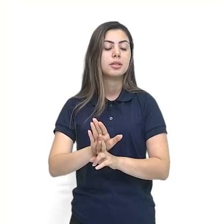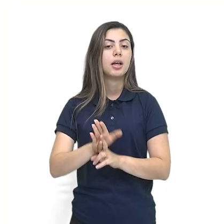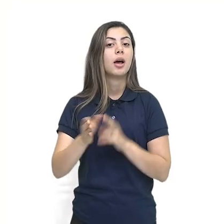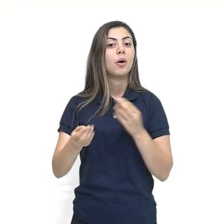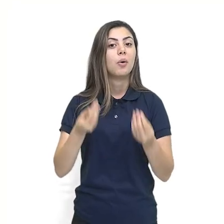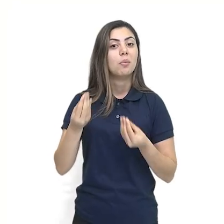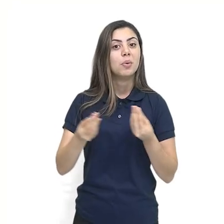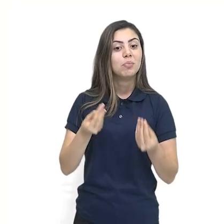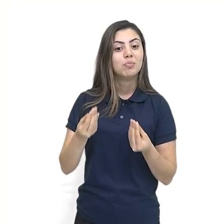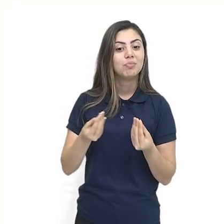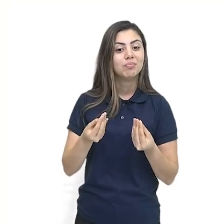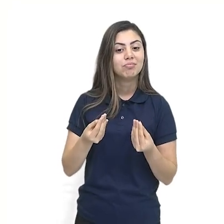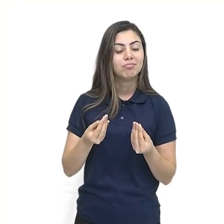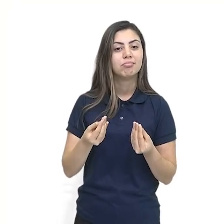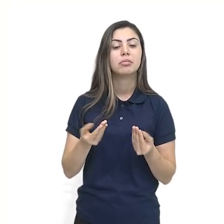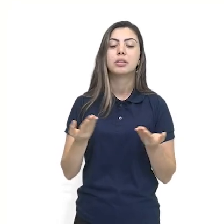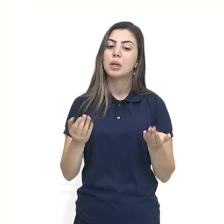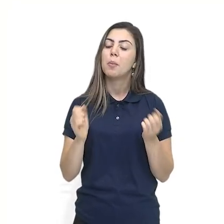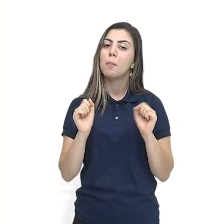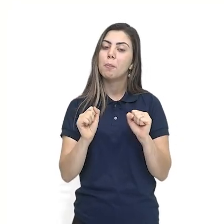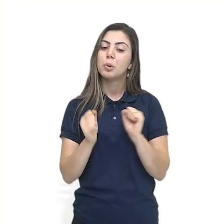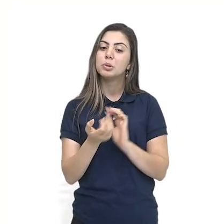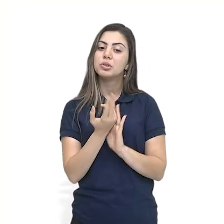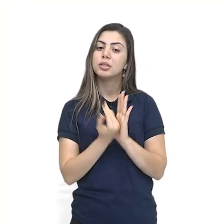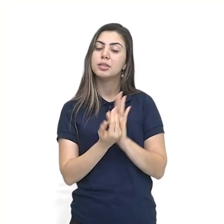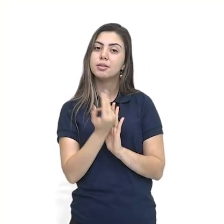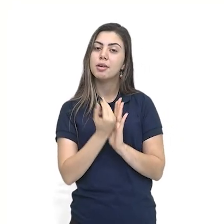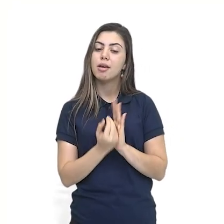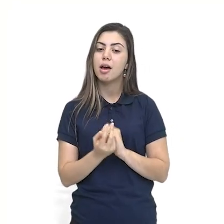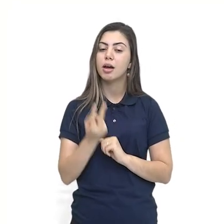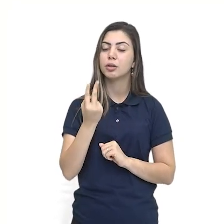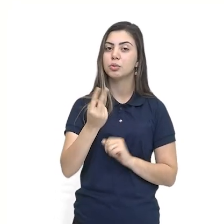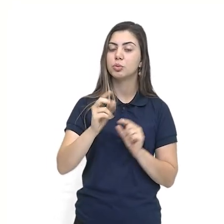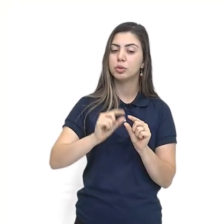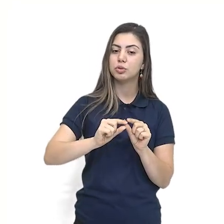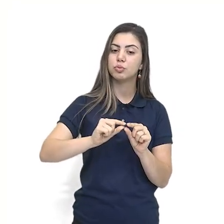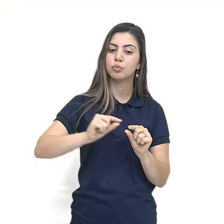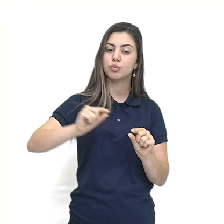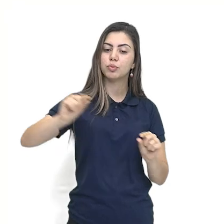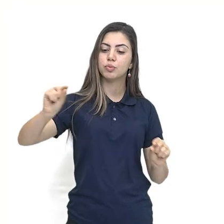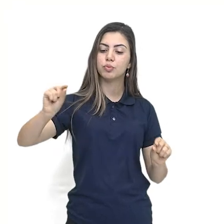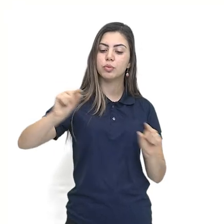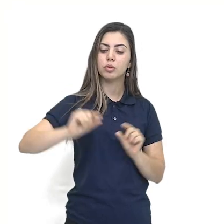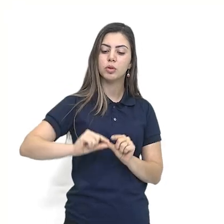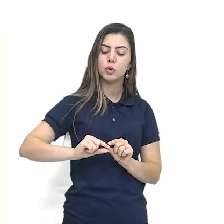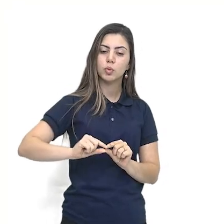por, ó, posso desenhar duas retas, olha lá,